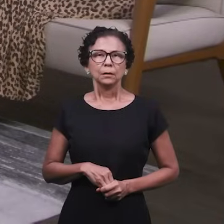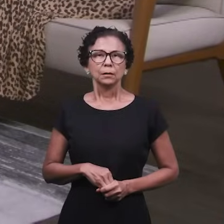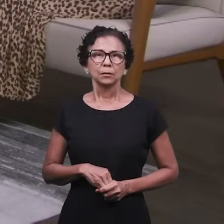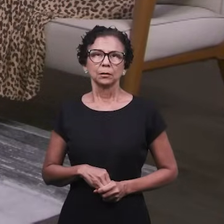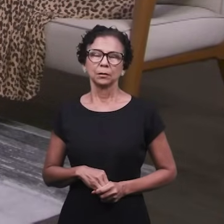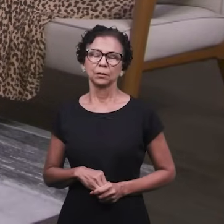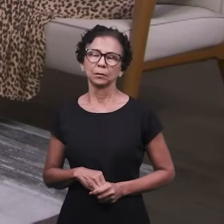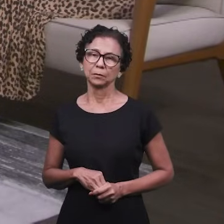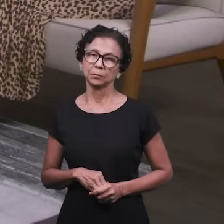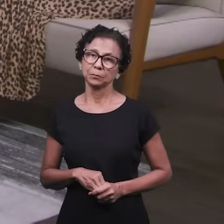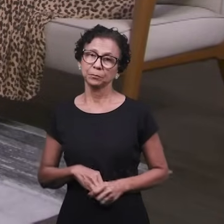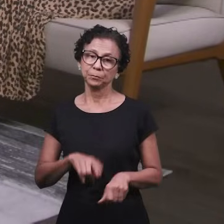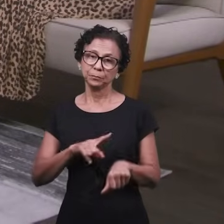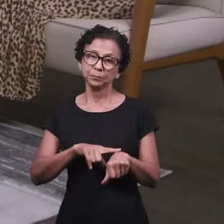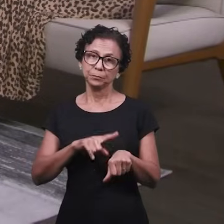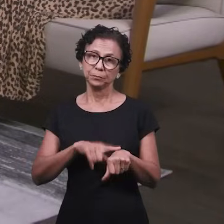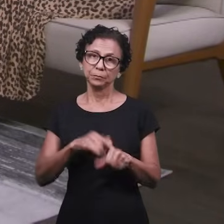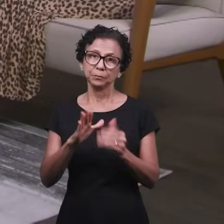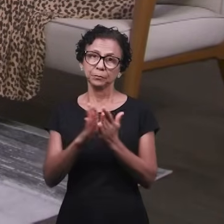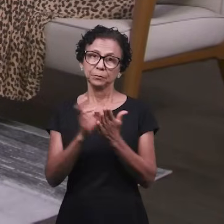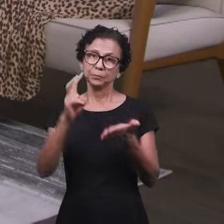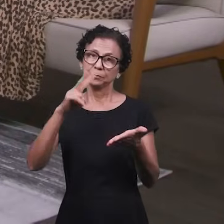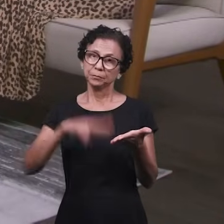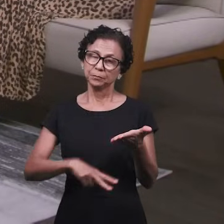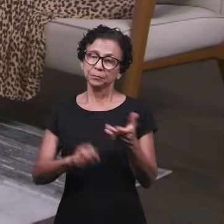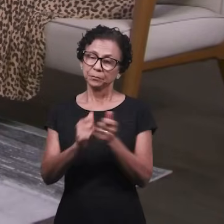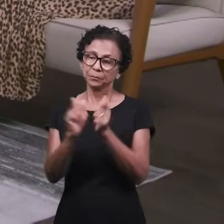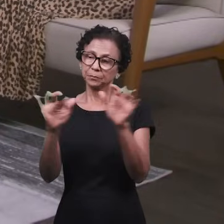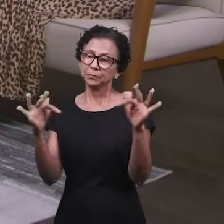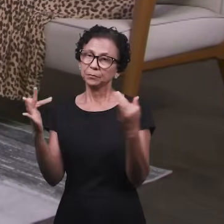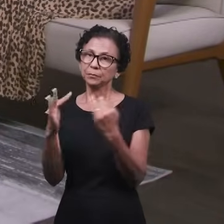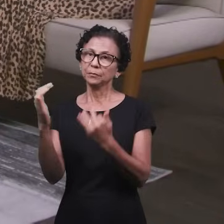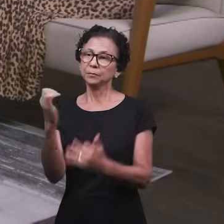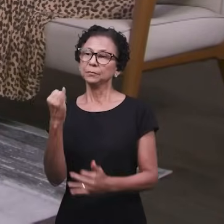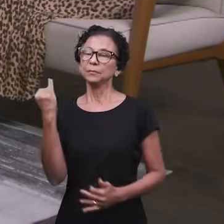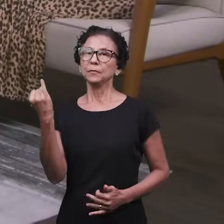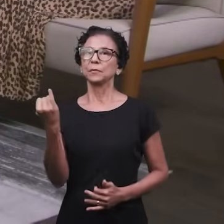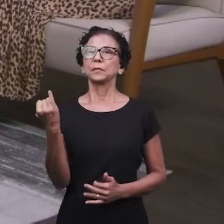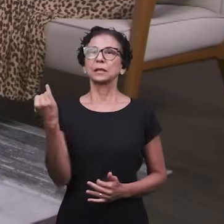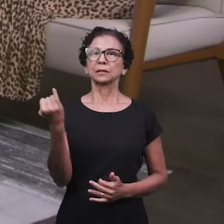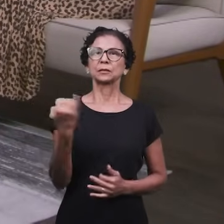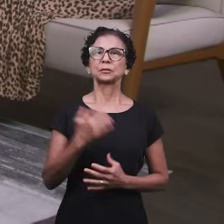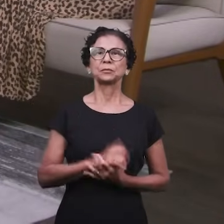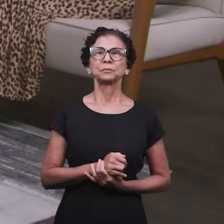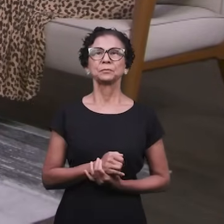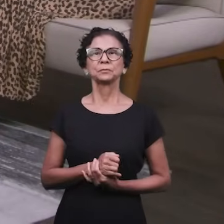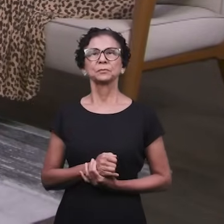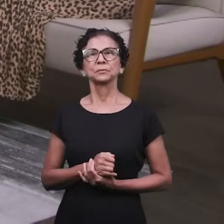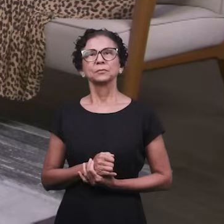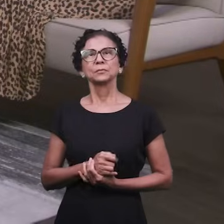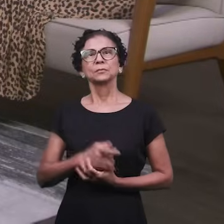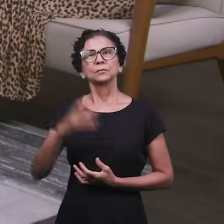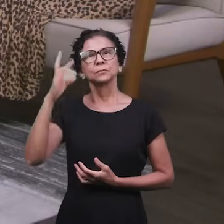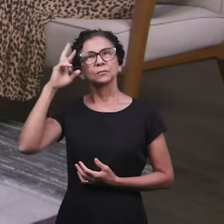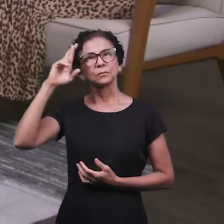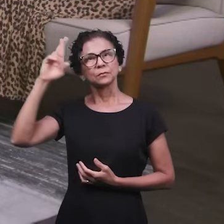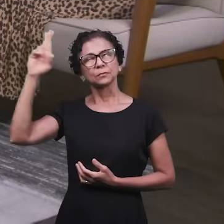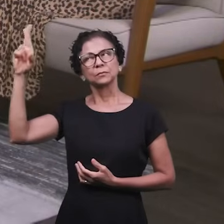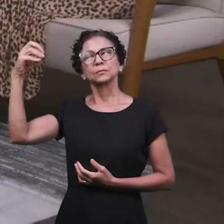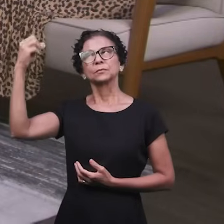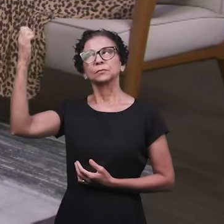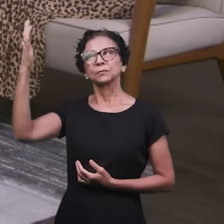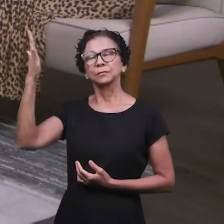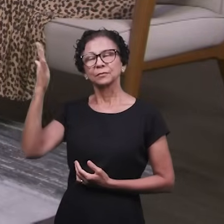rotina, mas no tempo da leitura bíblica, em família, é muito importante, para que o Senhor possa nos conceder